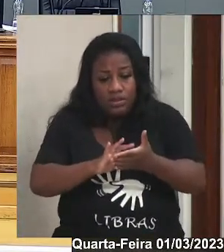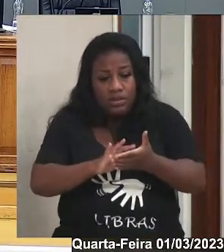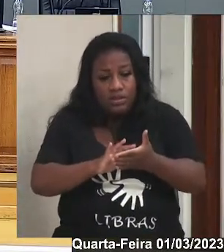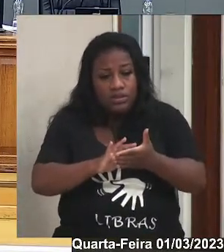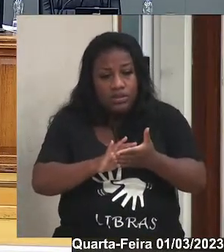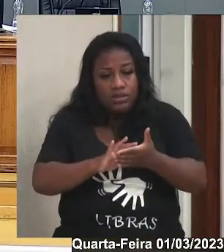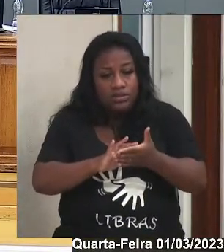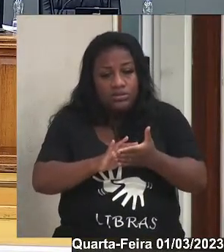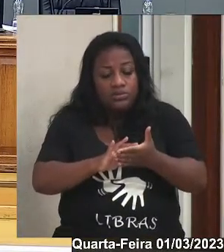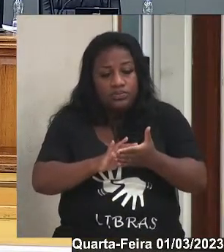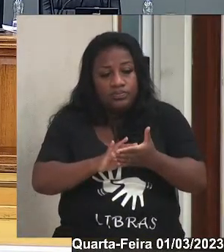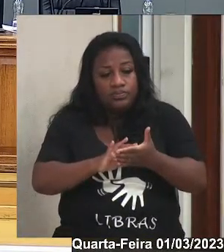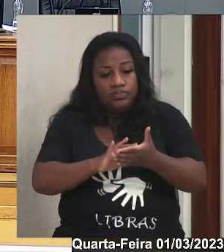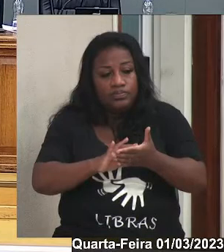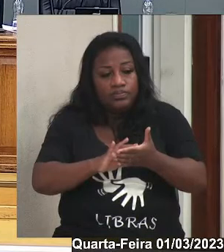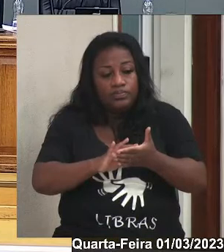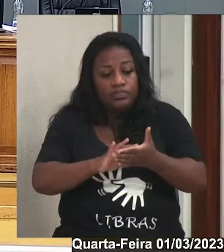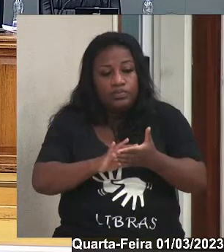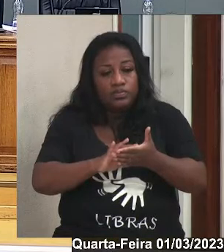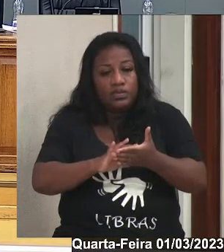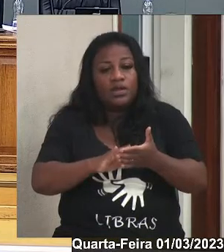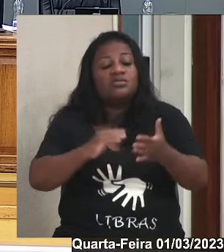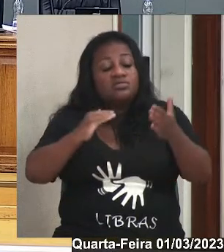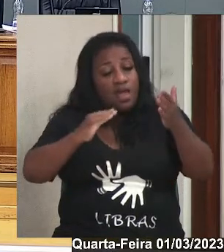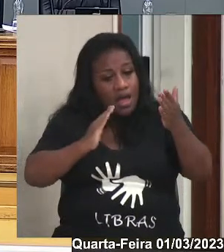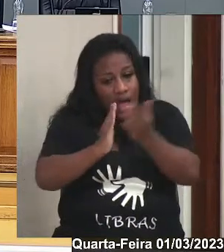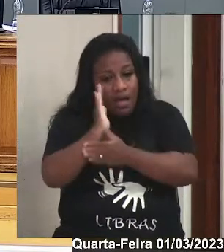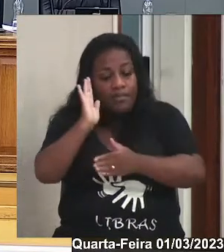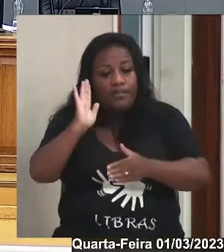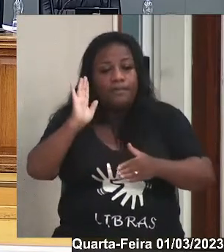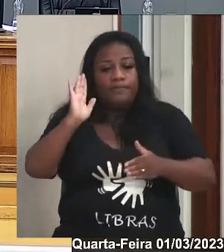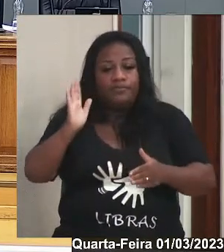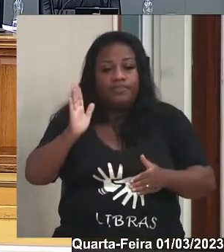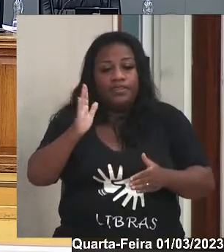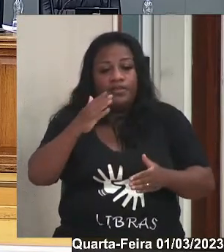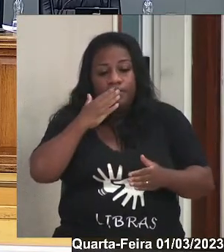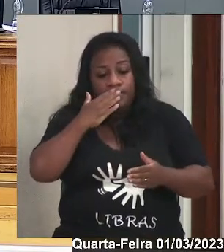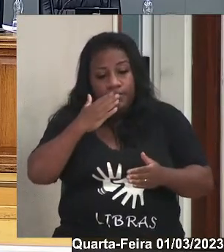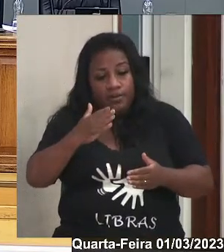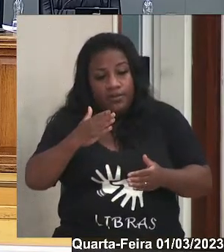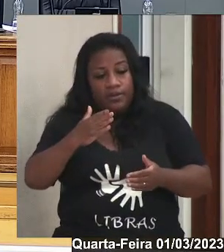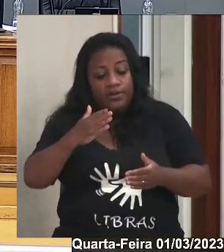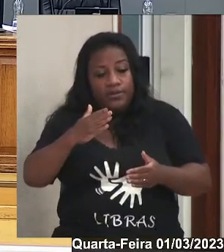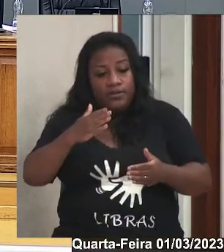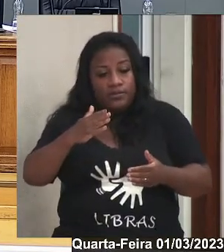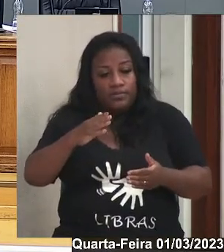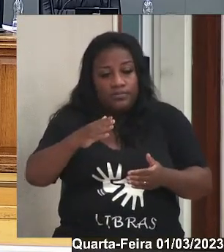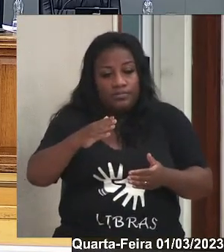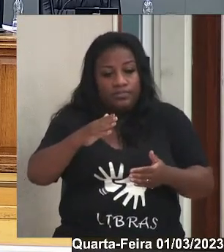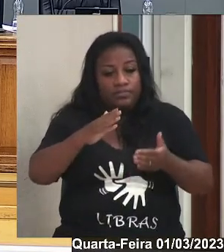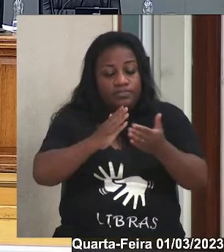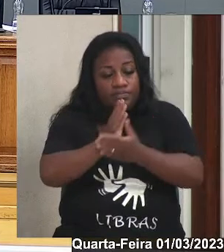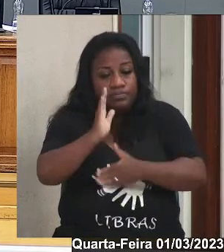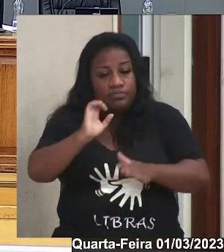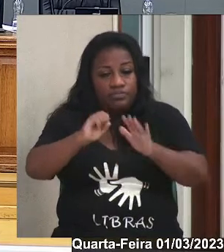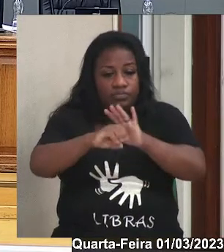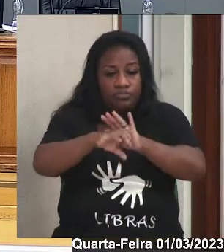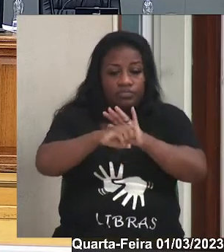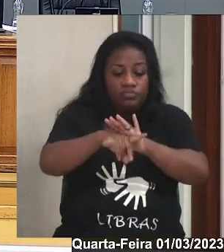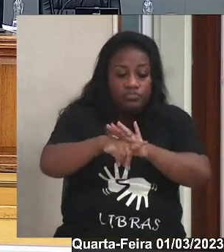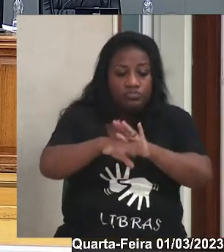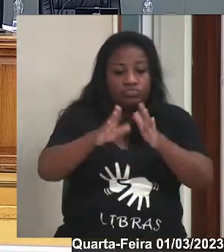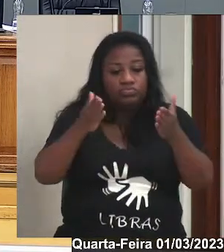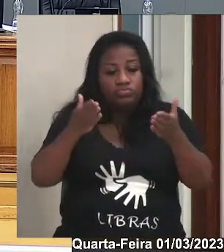eletrônica. O bloco de indicações está aprovado. Solicito, então, ao senhor secretário que faça a leitura em bloco das